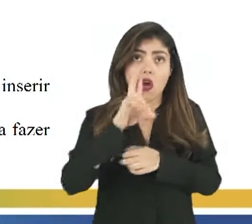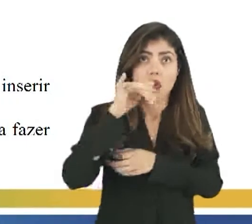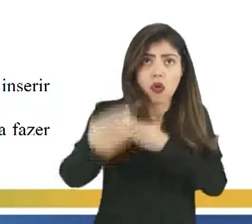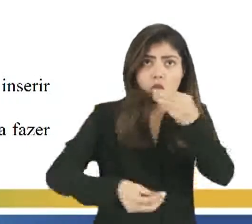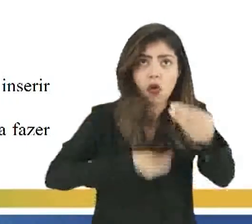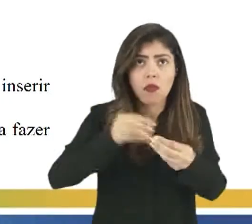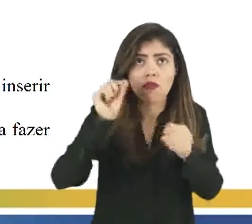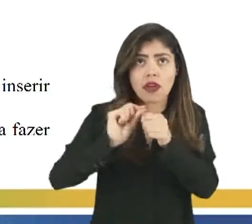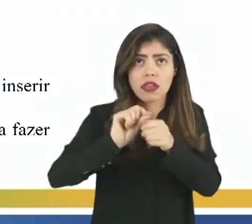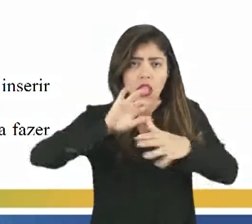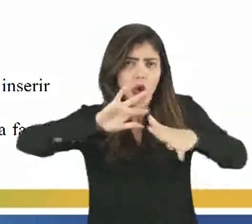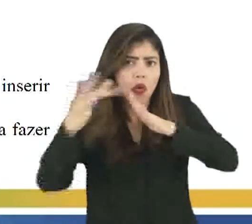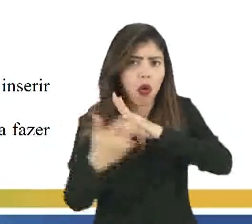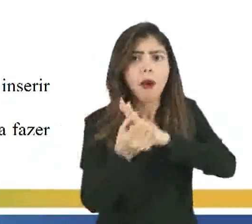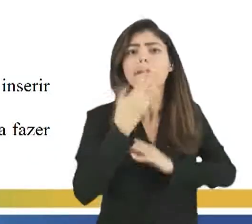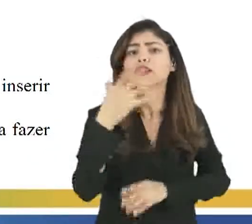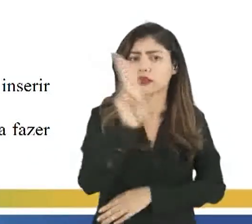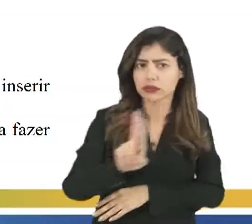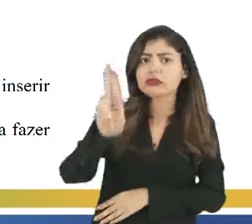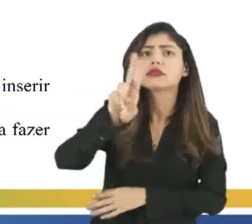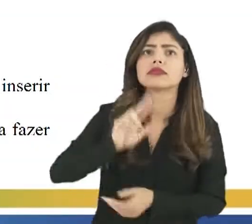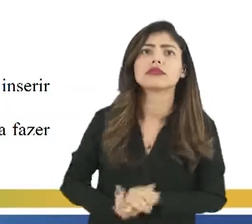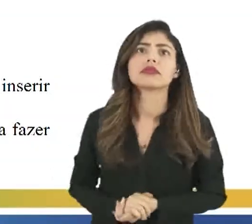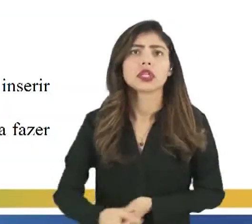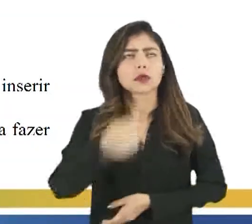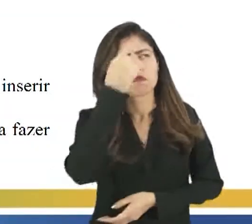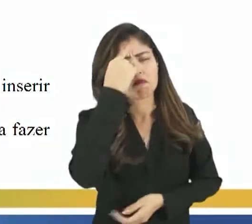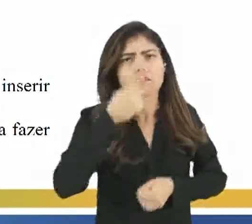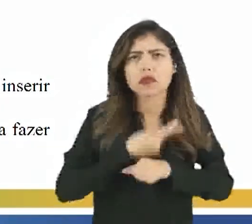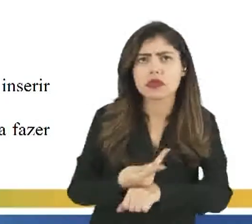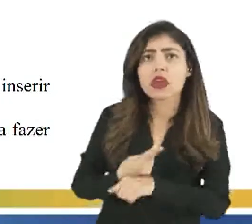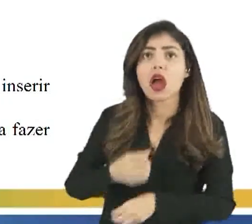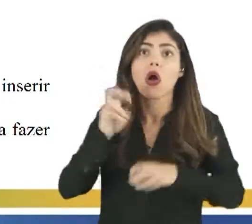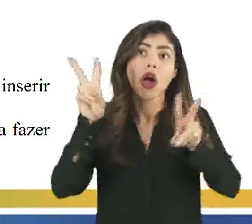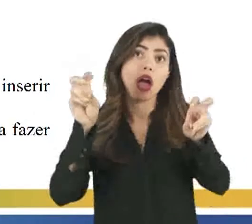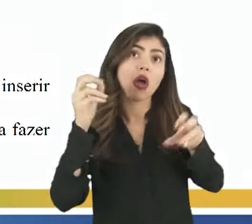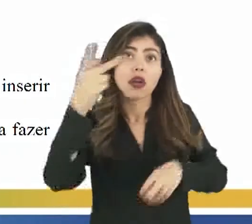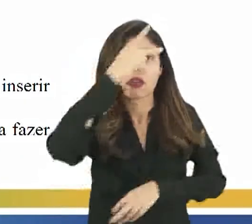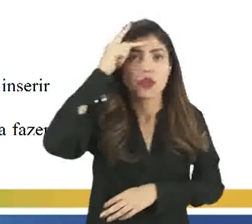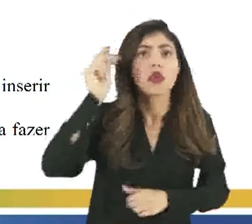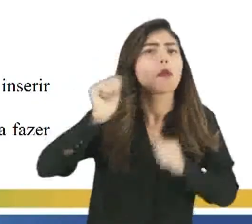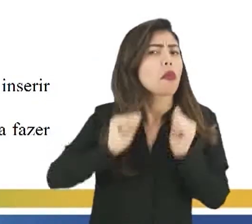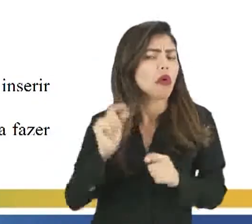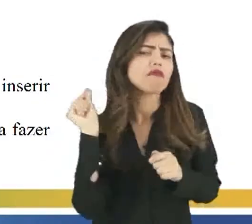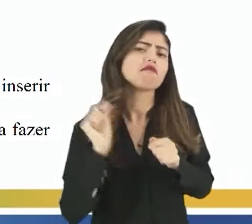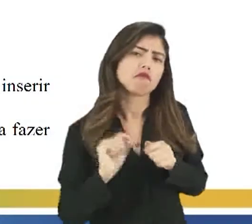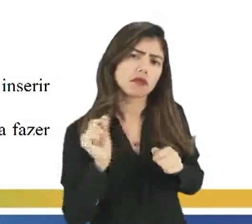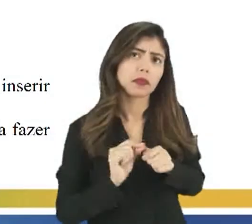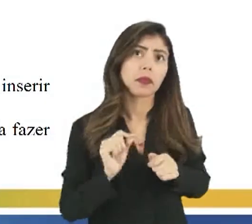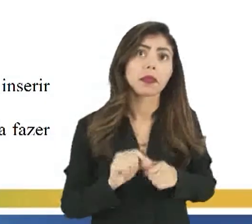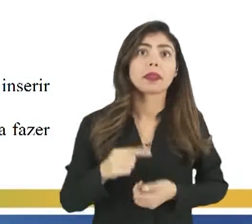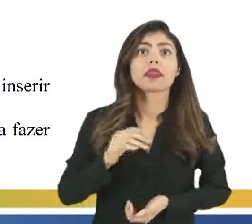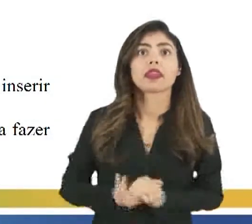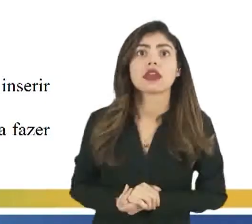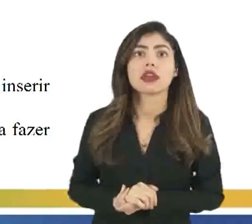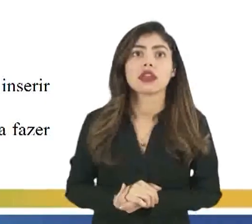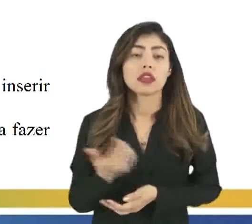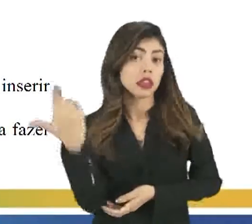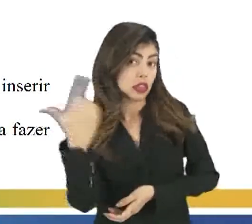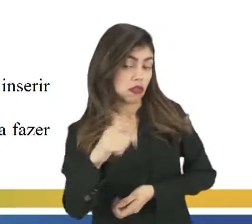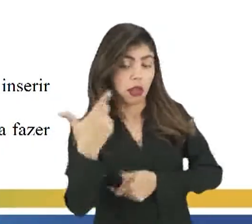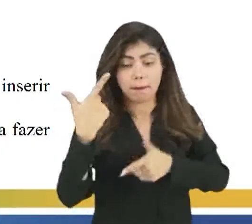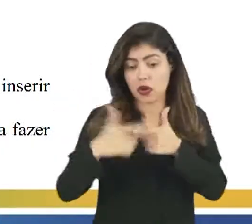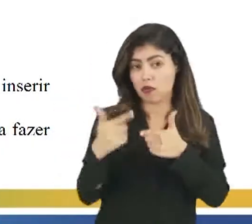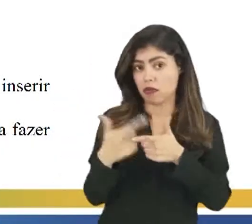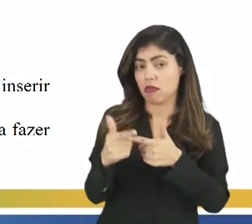sobre como fazer bom uso das redes sociais. Pense e pesquise sobre o que as pessoas podem fazer para